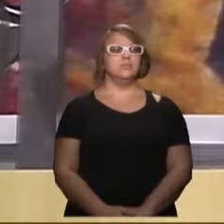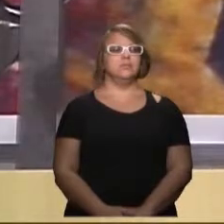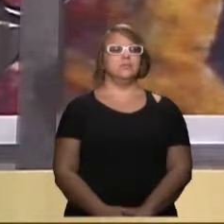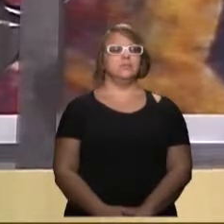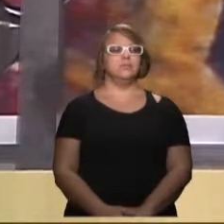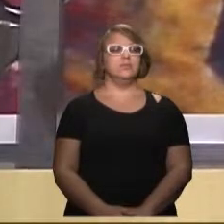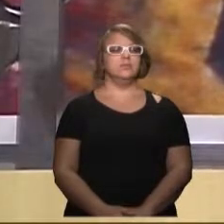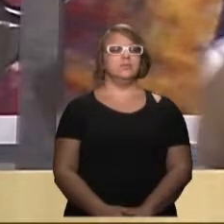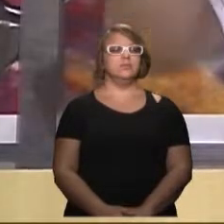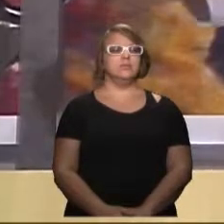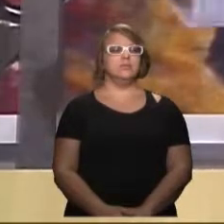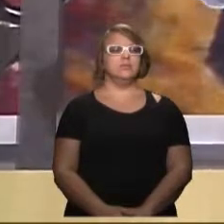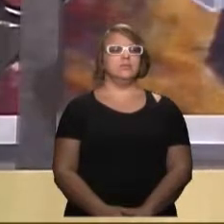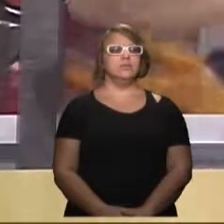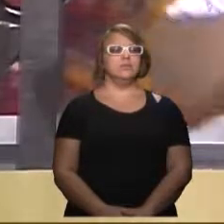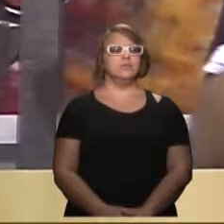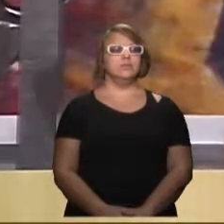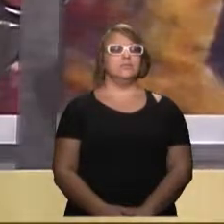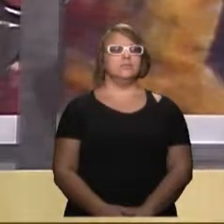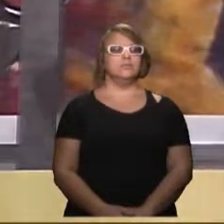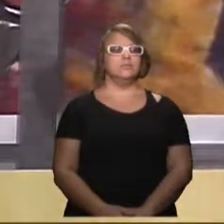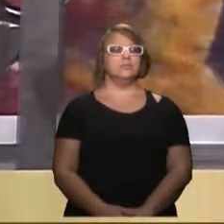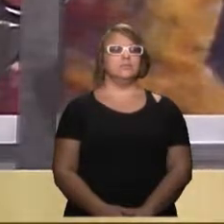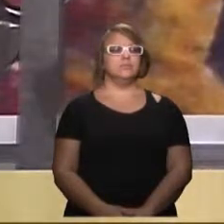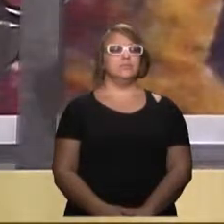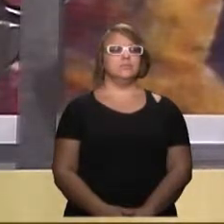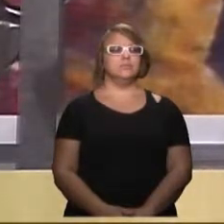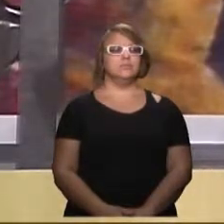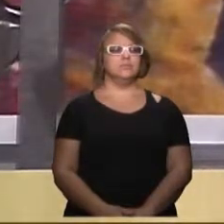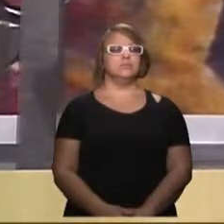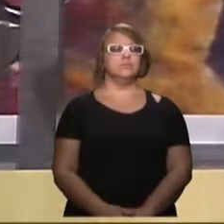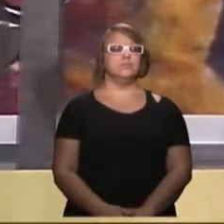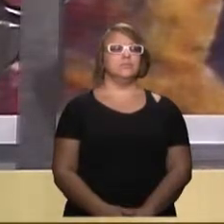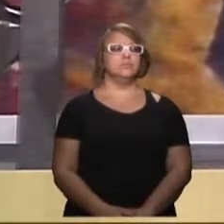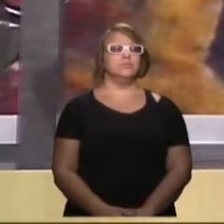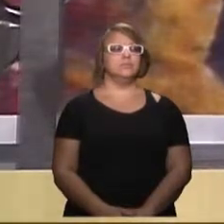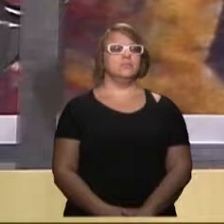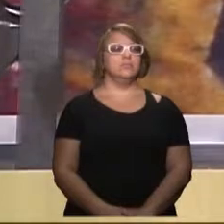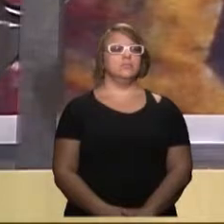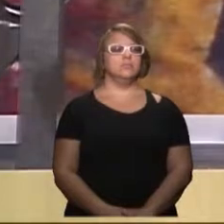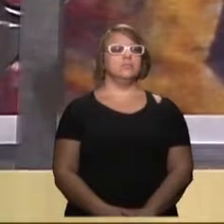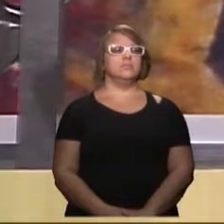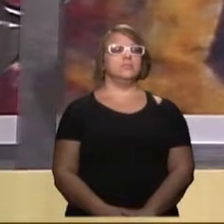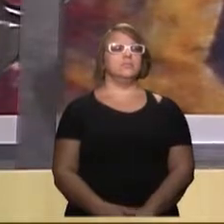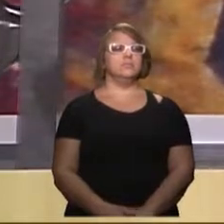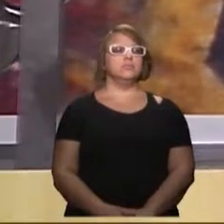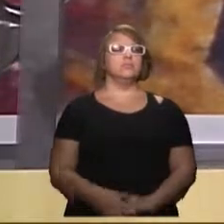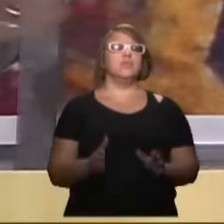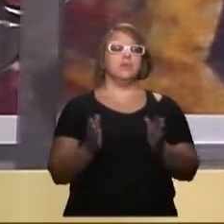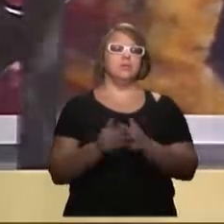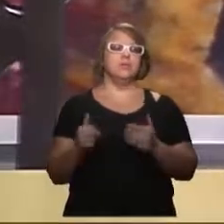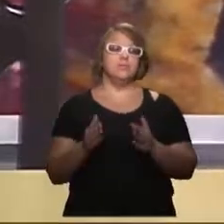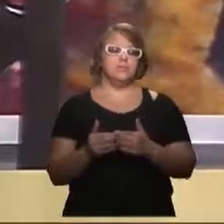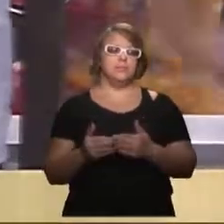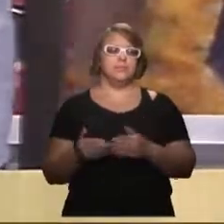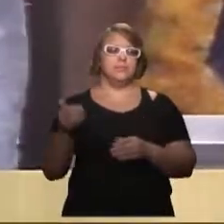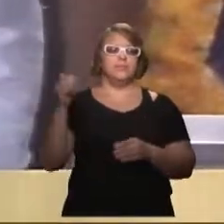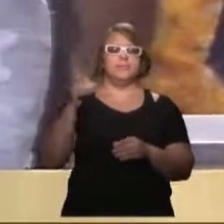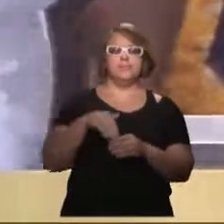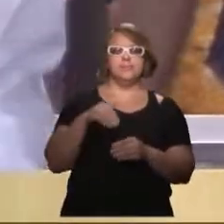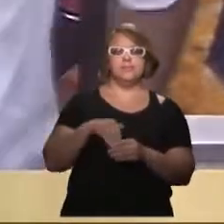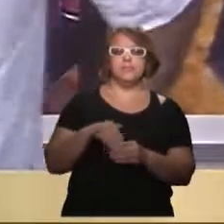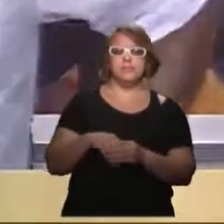nominal, até para não dar confusão na hora da contagem dos votos. Não é fácil aqui para... É experiência,